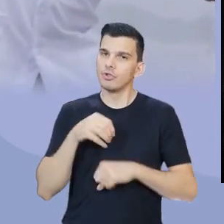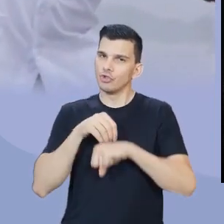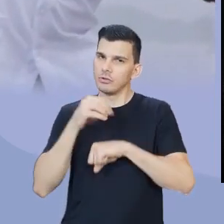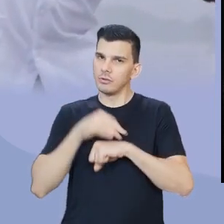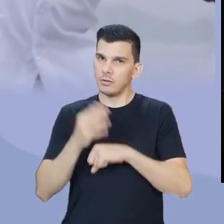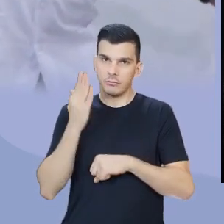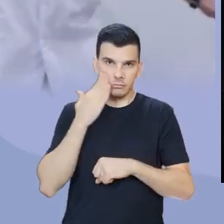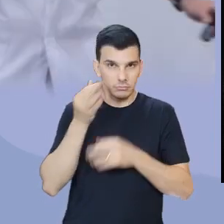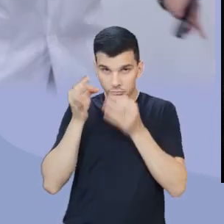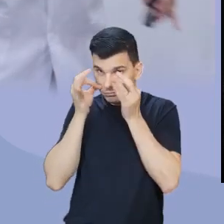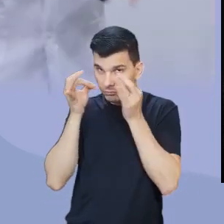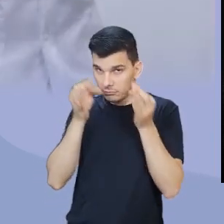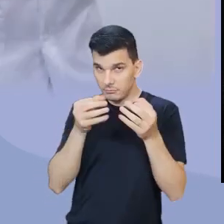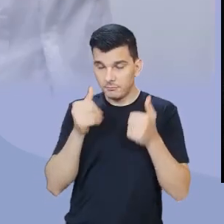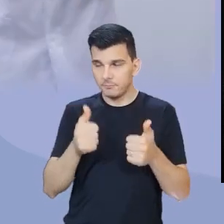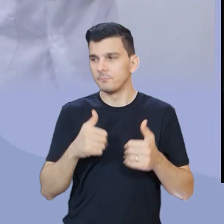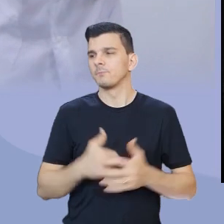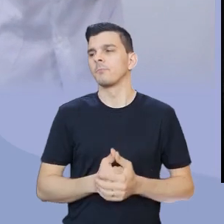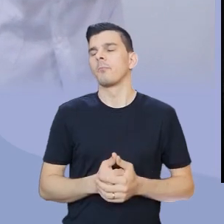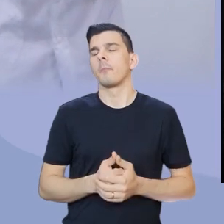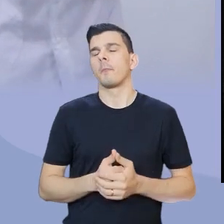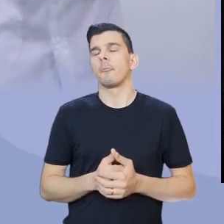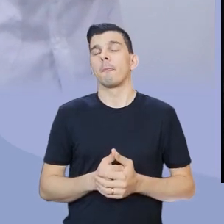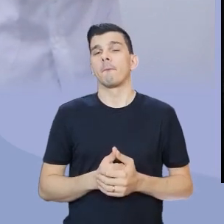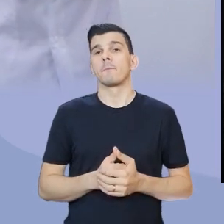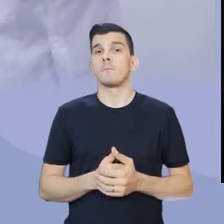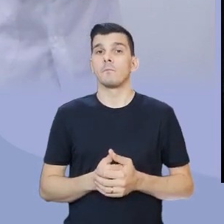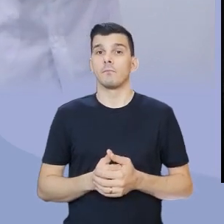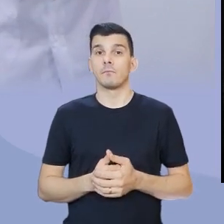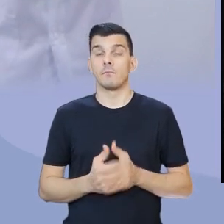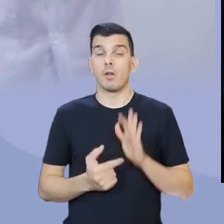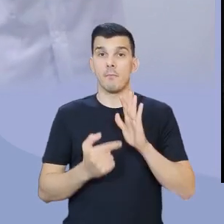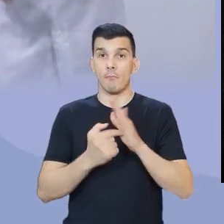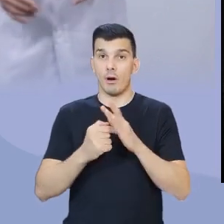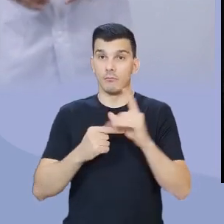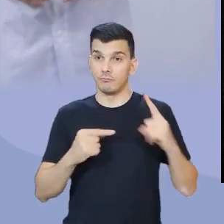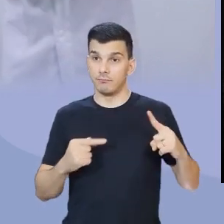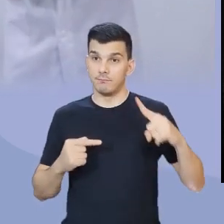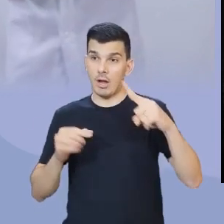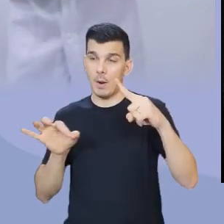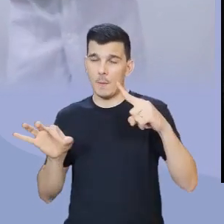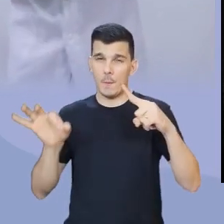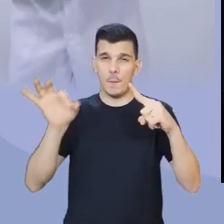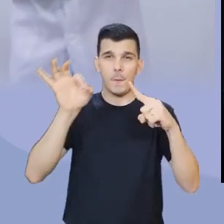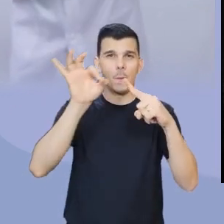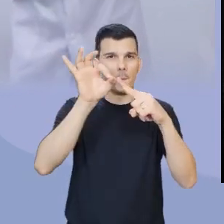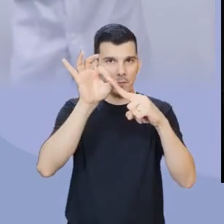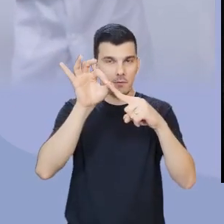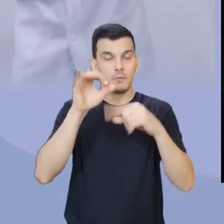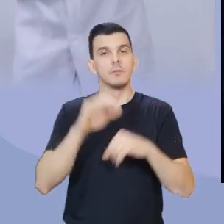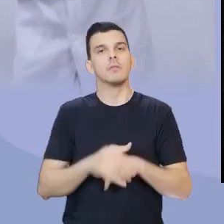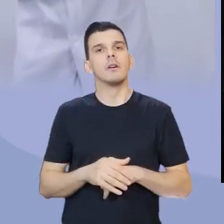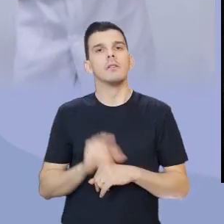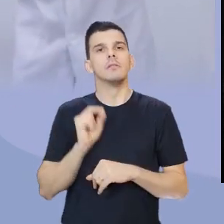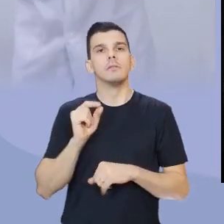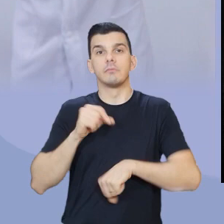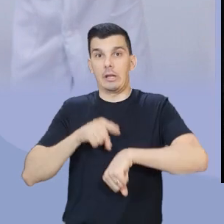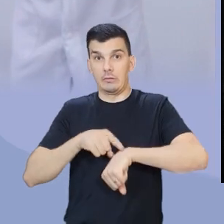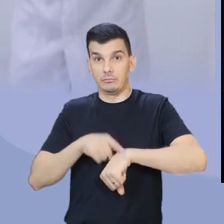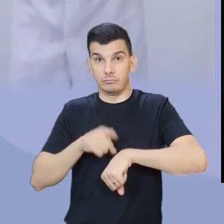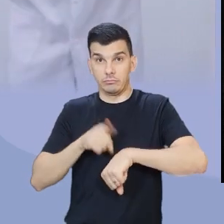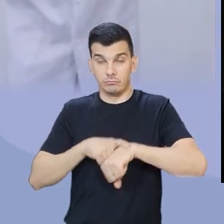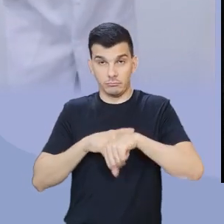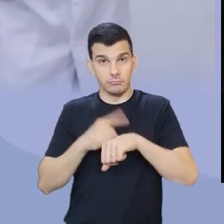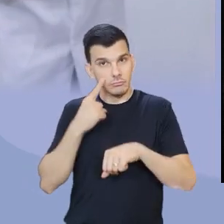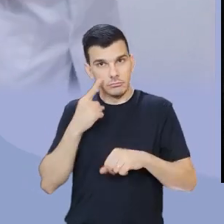aí. Né? Olha a reta que bonita aí. O gráfico mostra as alturas alcançadas por esses projéteis em função do tempo